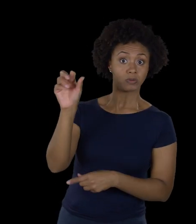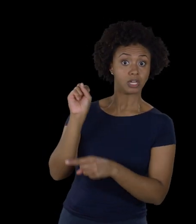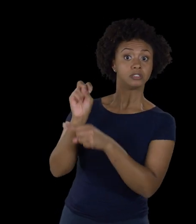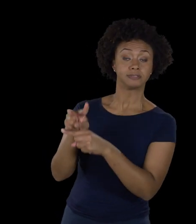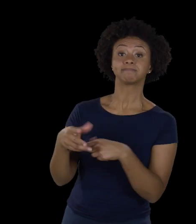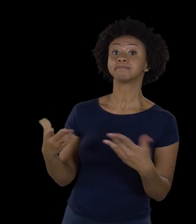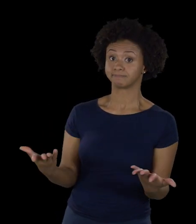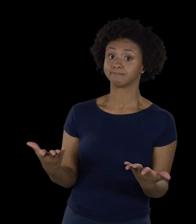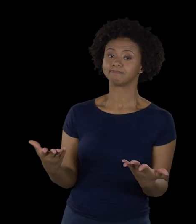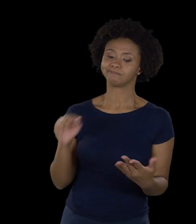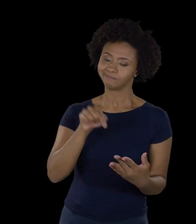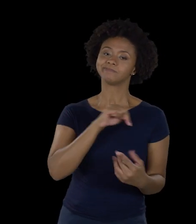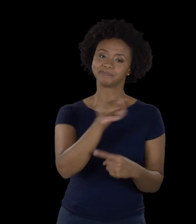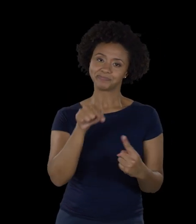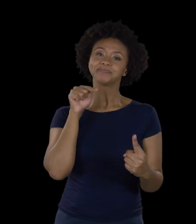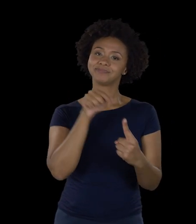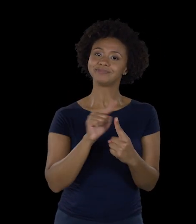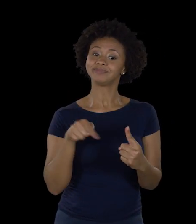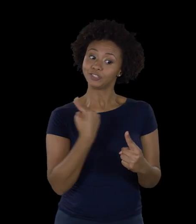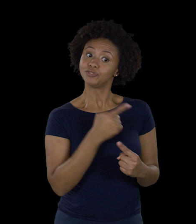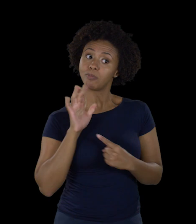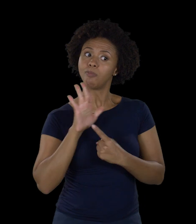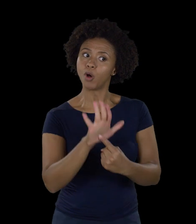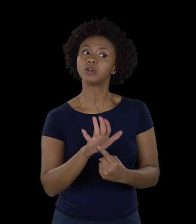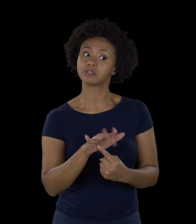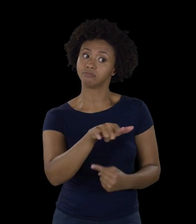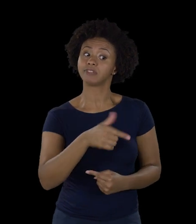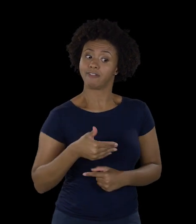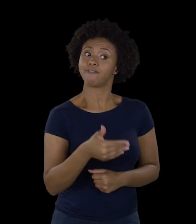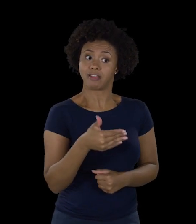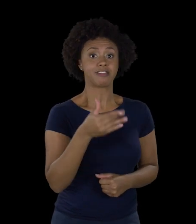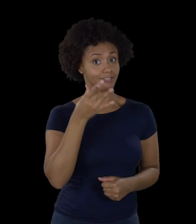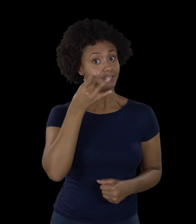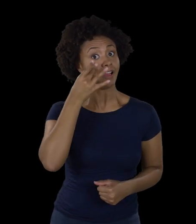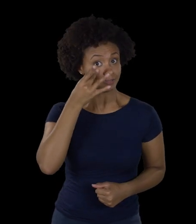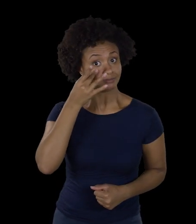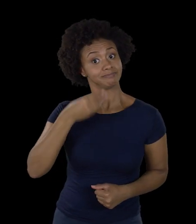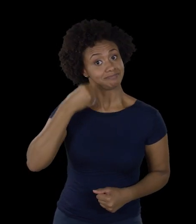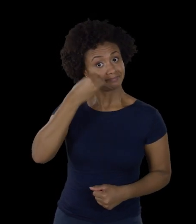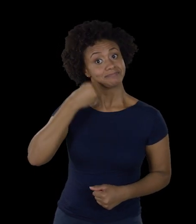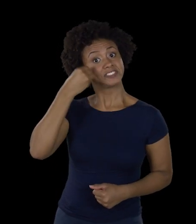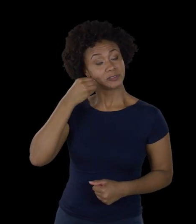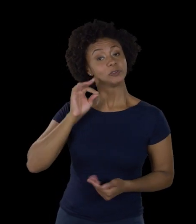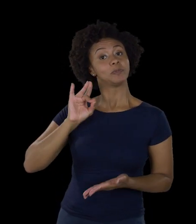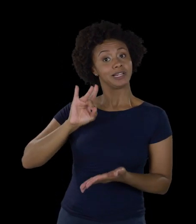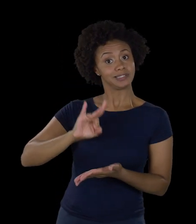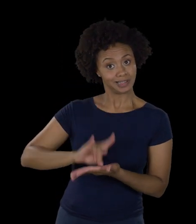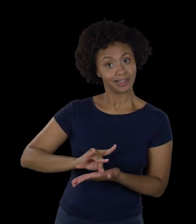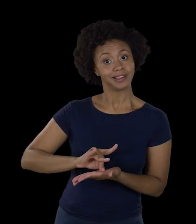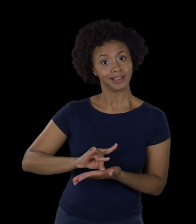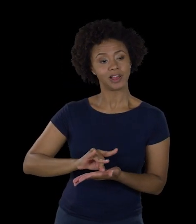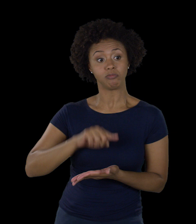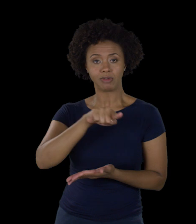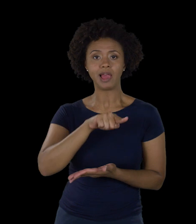faculdade. Enfim, a ideia era realmente mostrar como aquilo está perto da vida desse aluno que